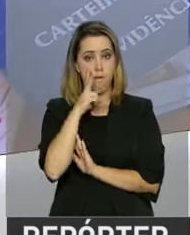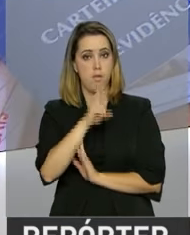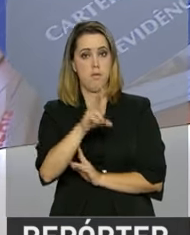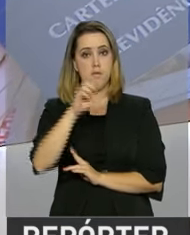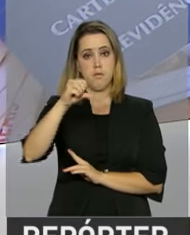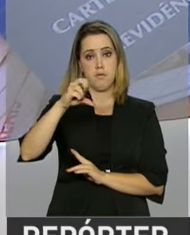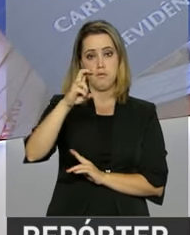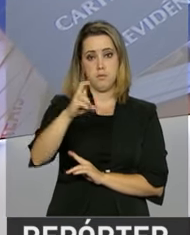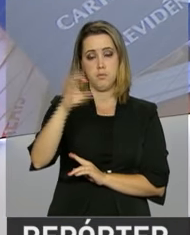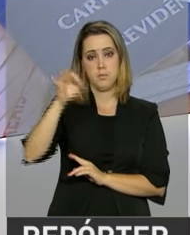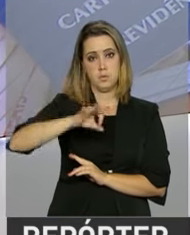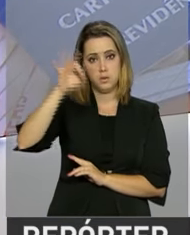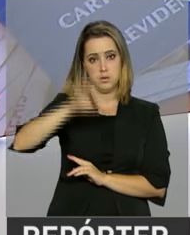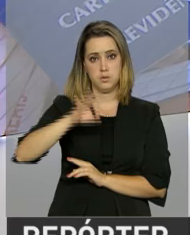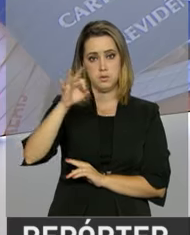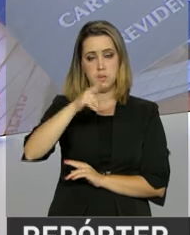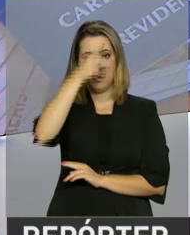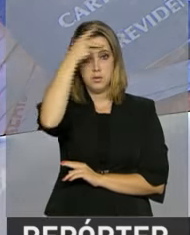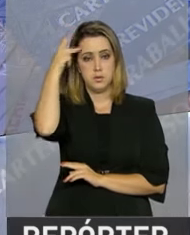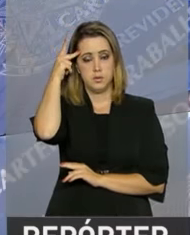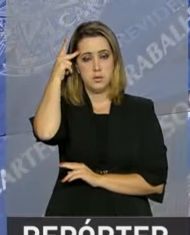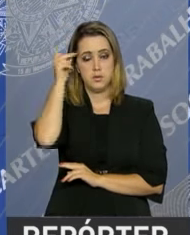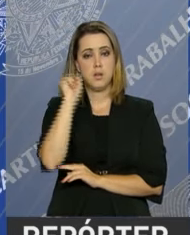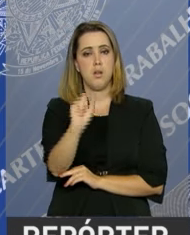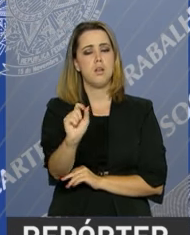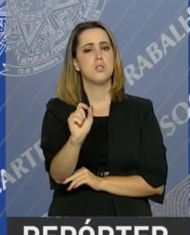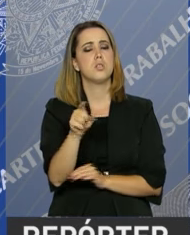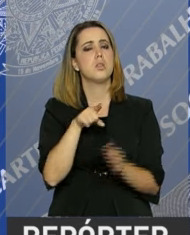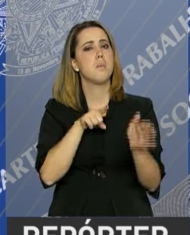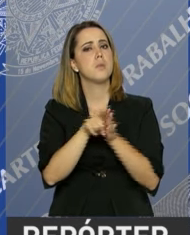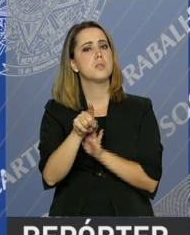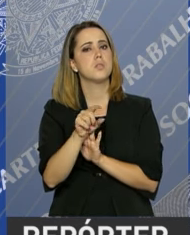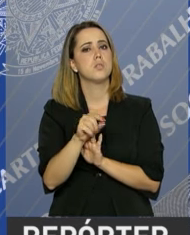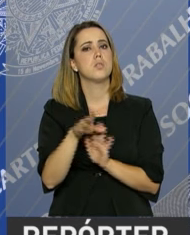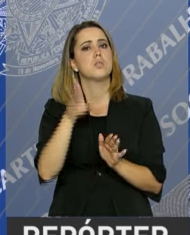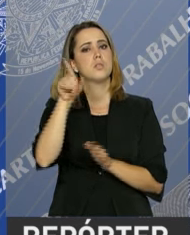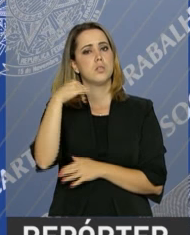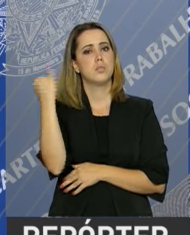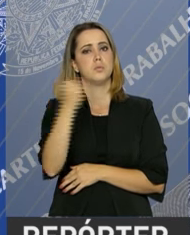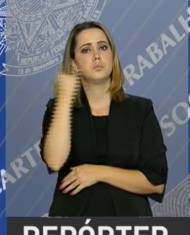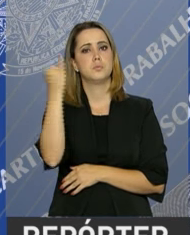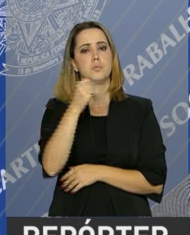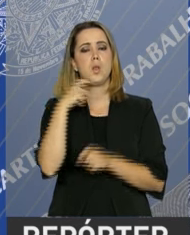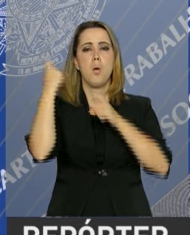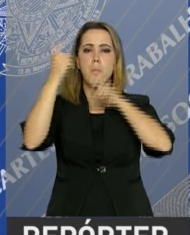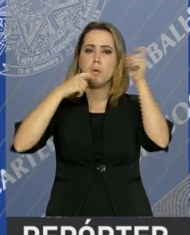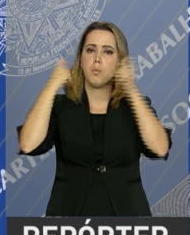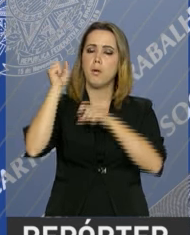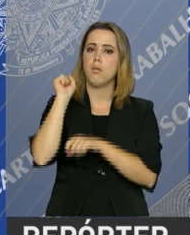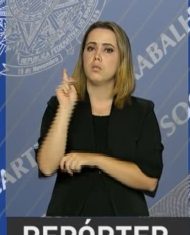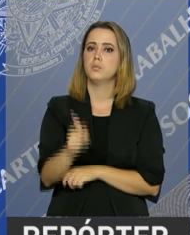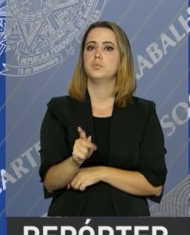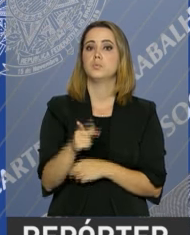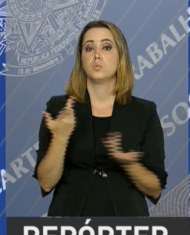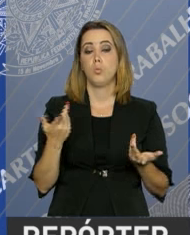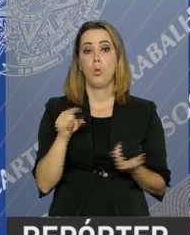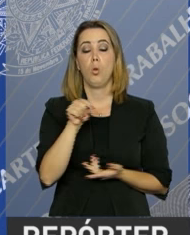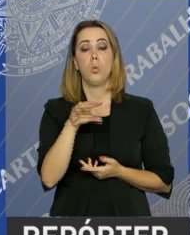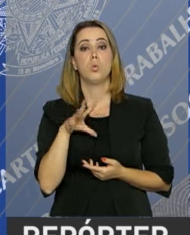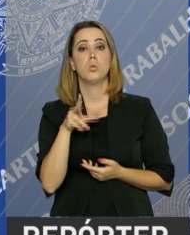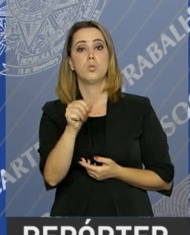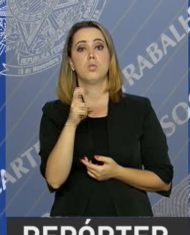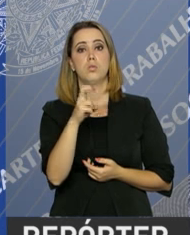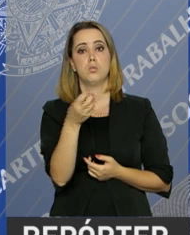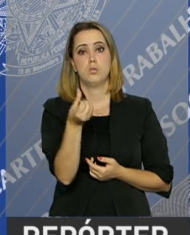constatou que 95% dos entrevistados acreditam ser importante se preocupar com a aposentadoria. Desse